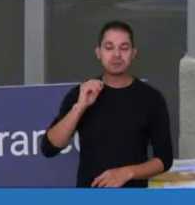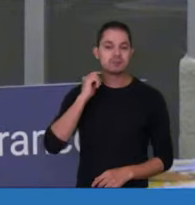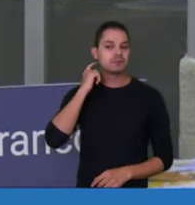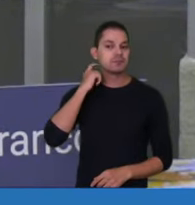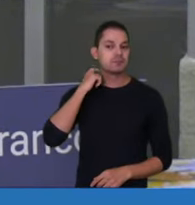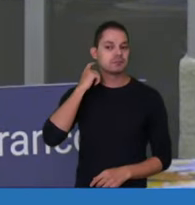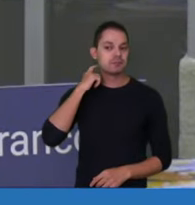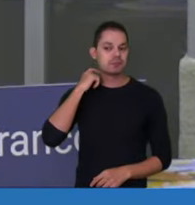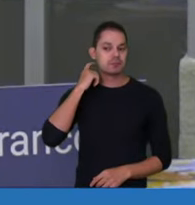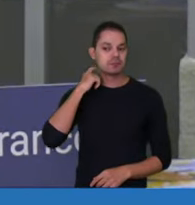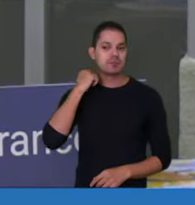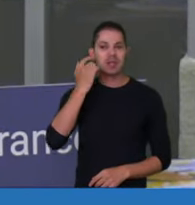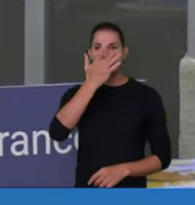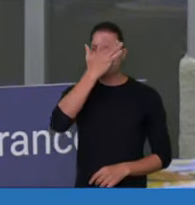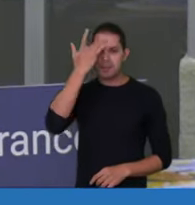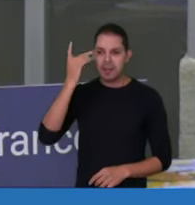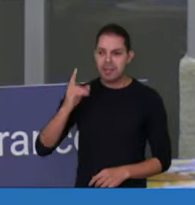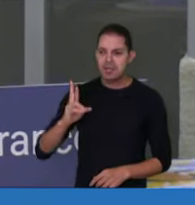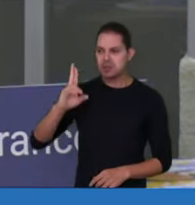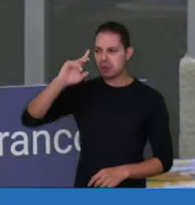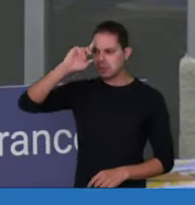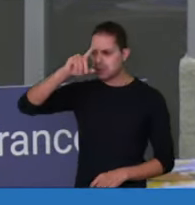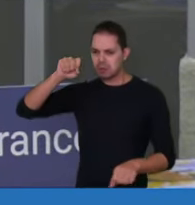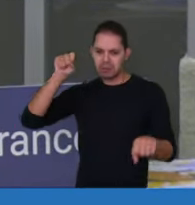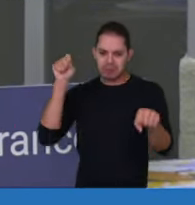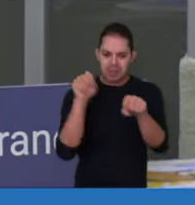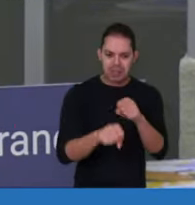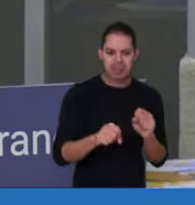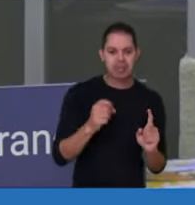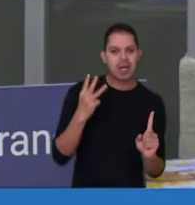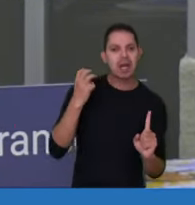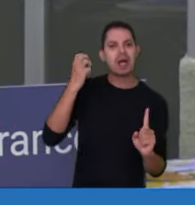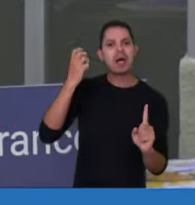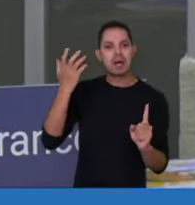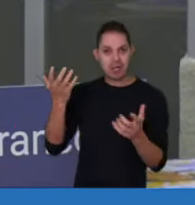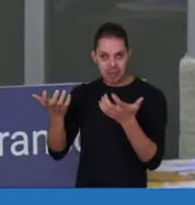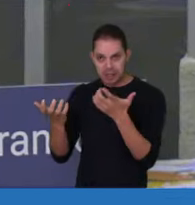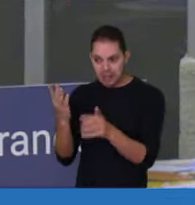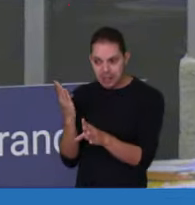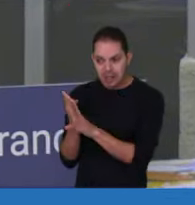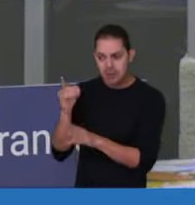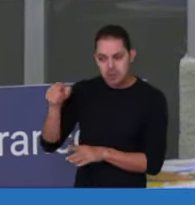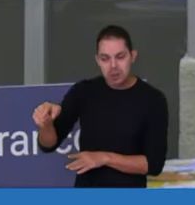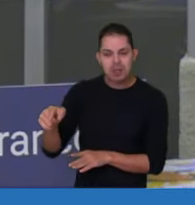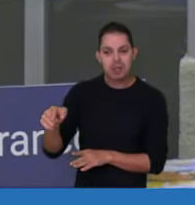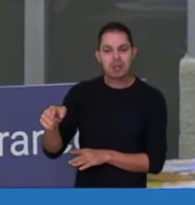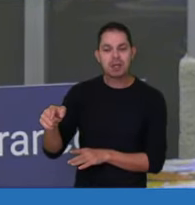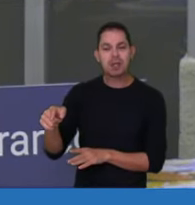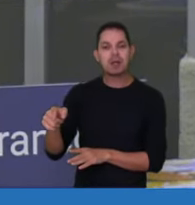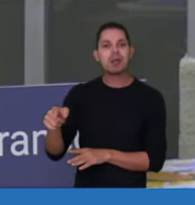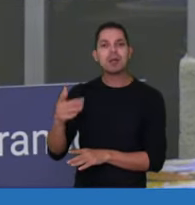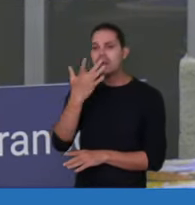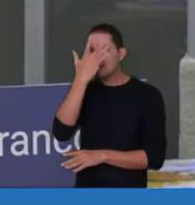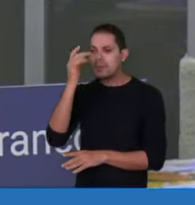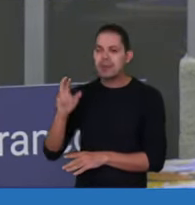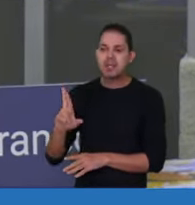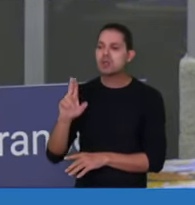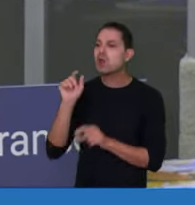queremos saber quem matou a Marielle. Queremos saber quem matou a Marielle.